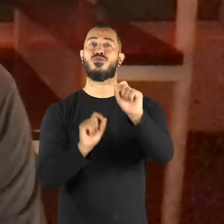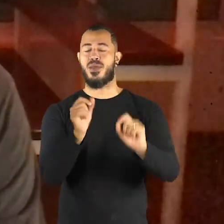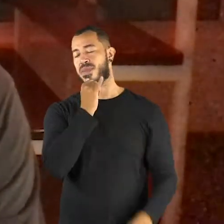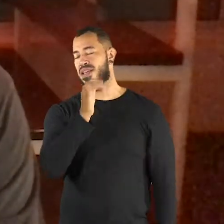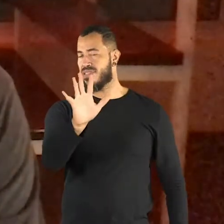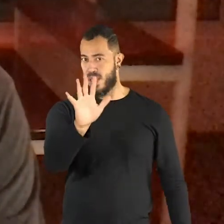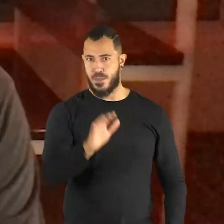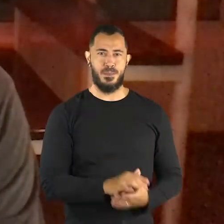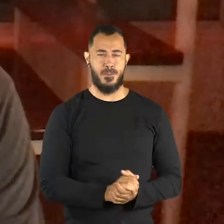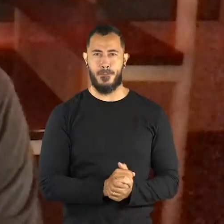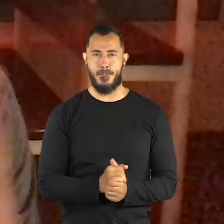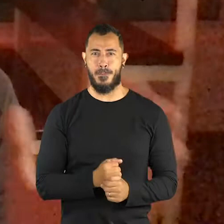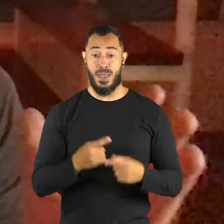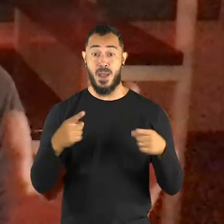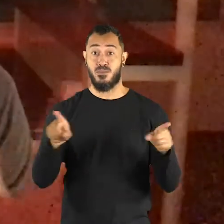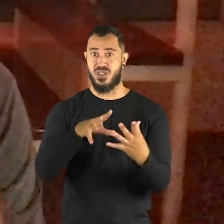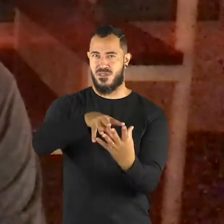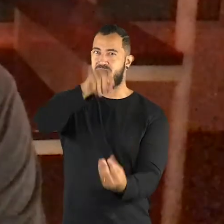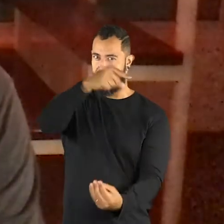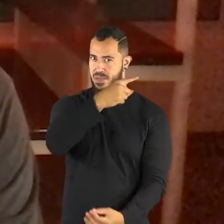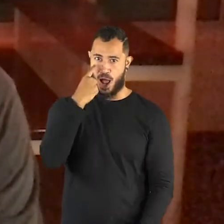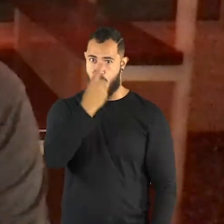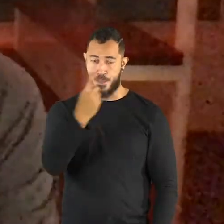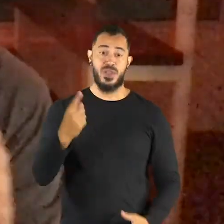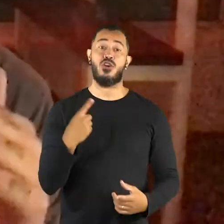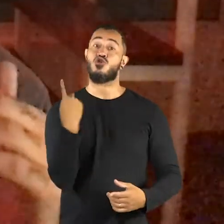clipe do Fantasmas Talvez, a gente tinha